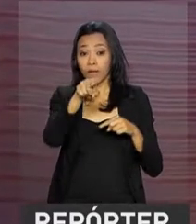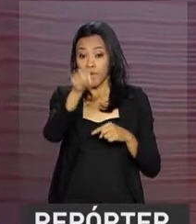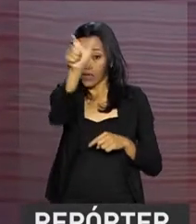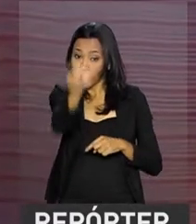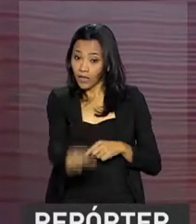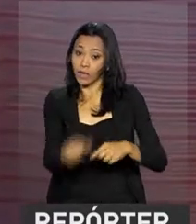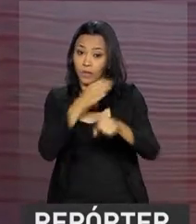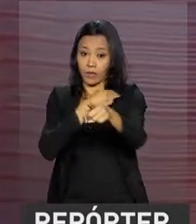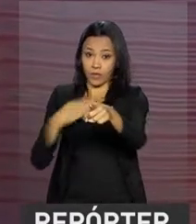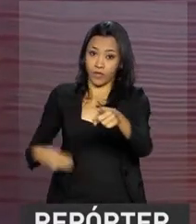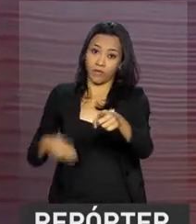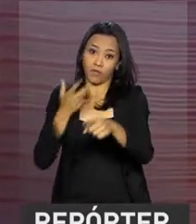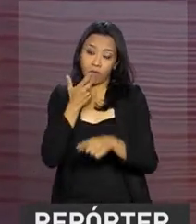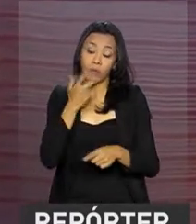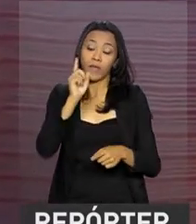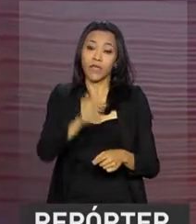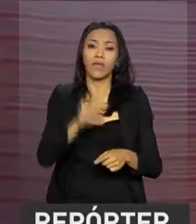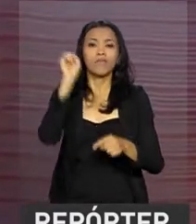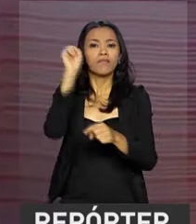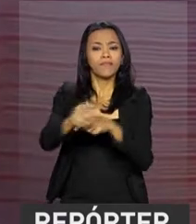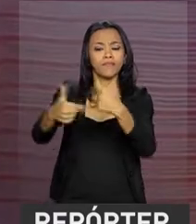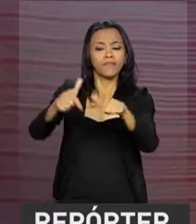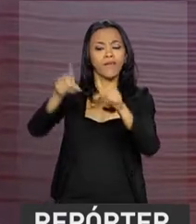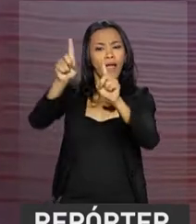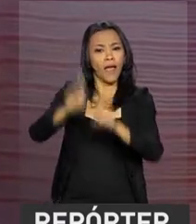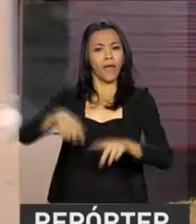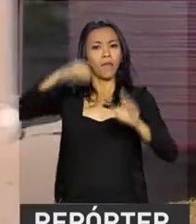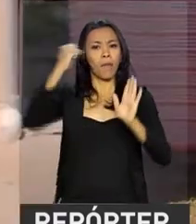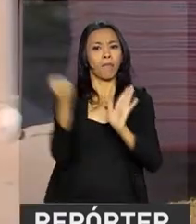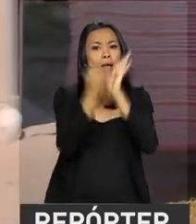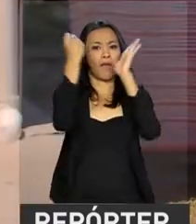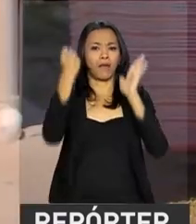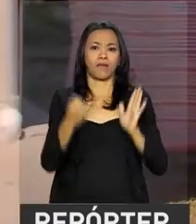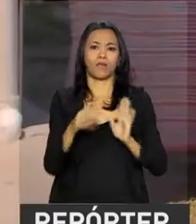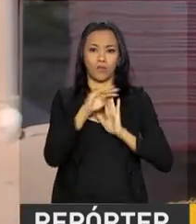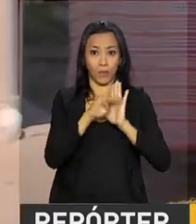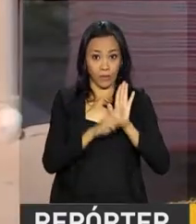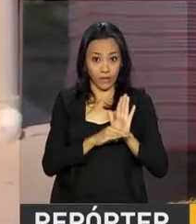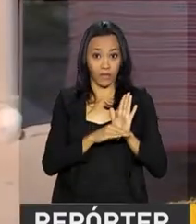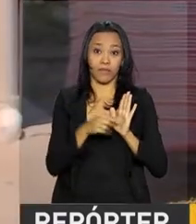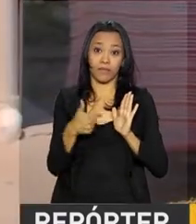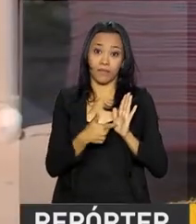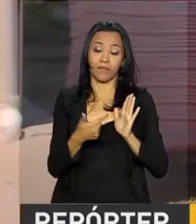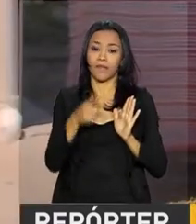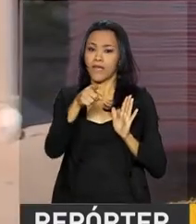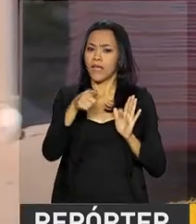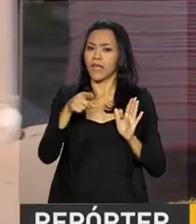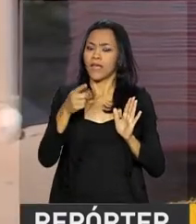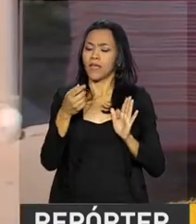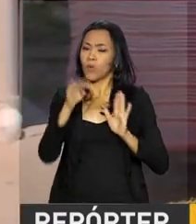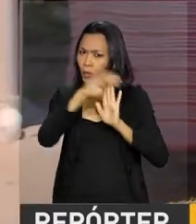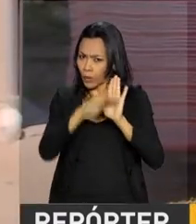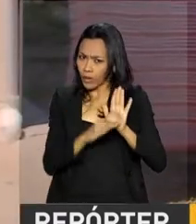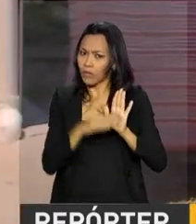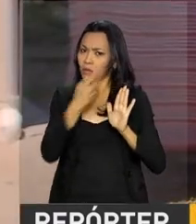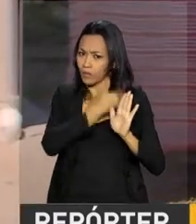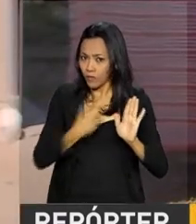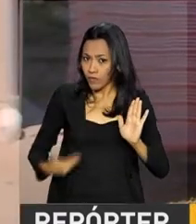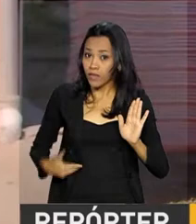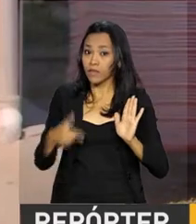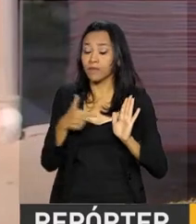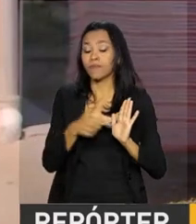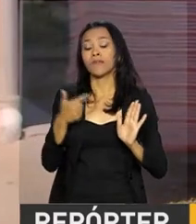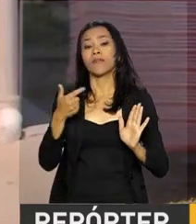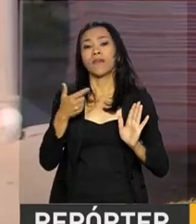Nogueira, a geração de empregos deve ser uma marca do programa Avançar. O Avançar é um programa extraordinário, que além